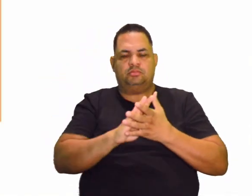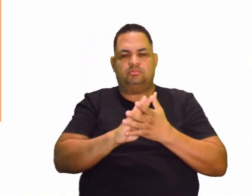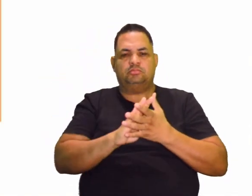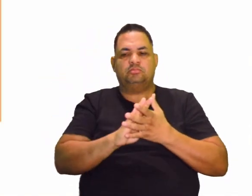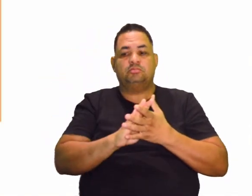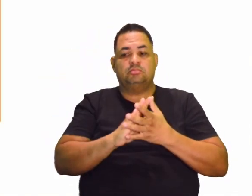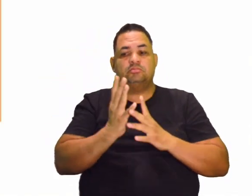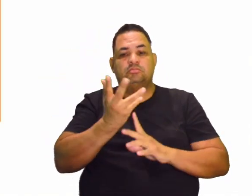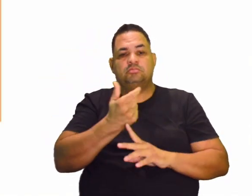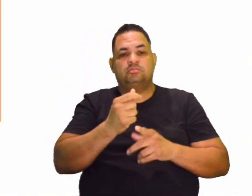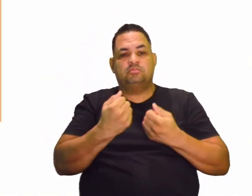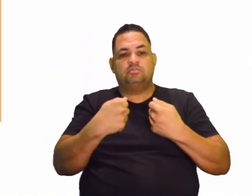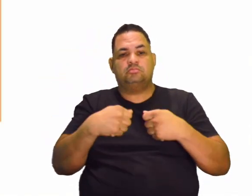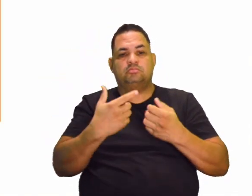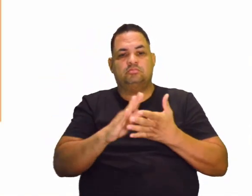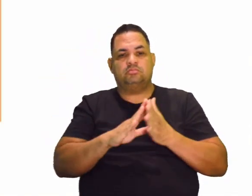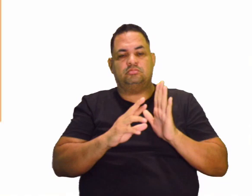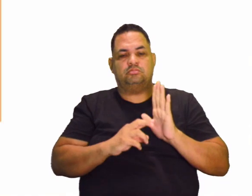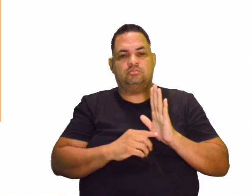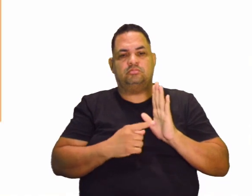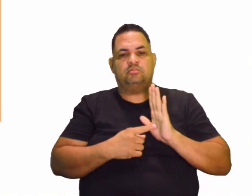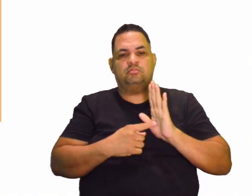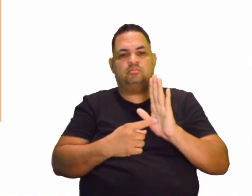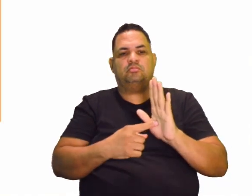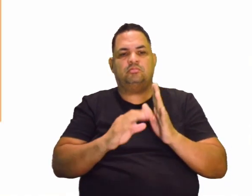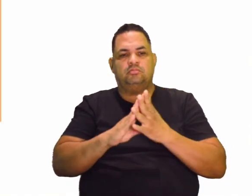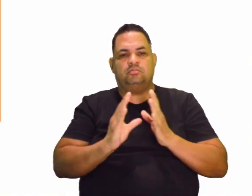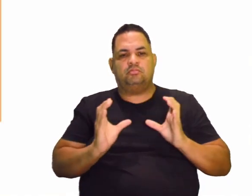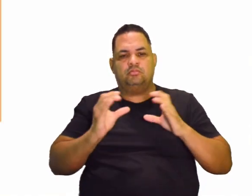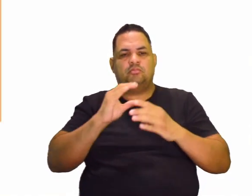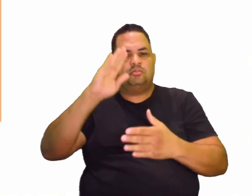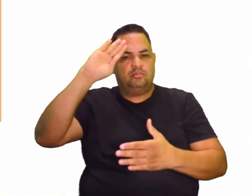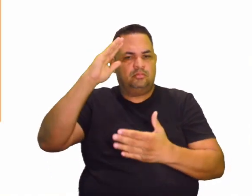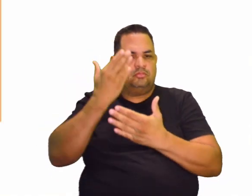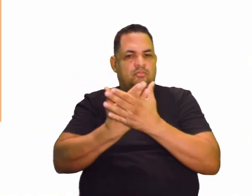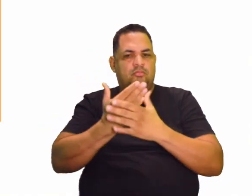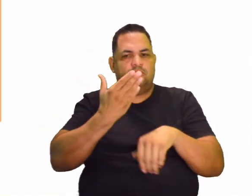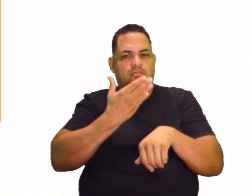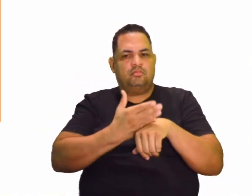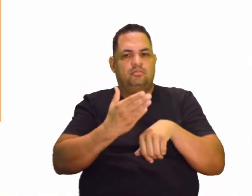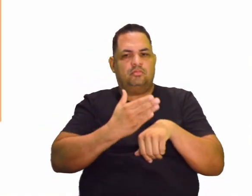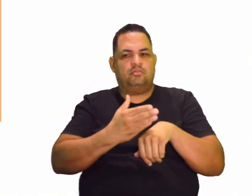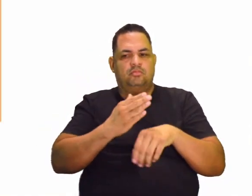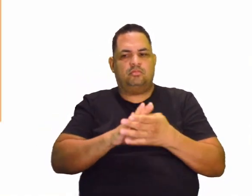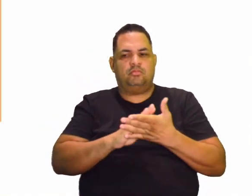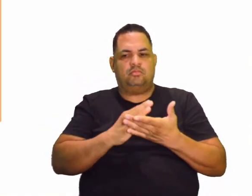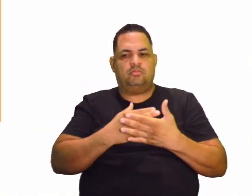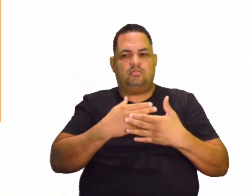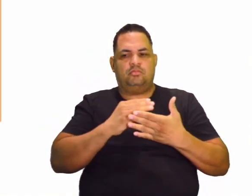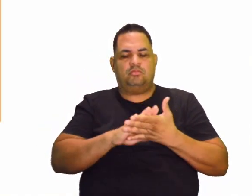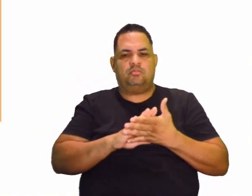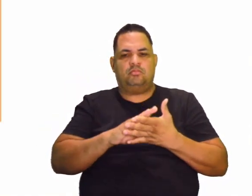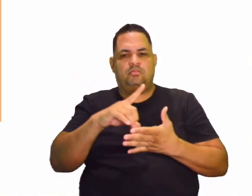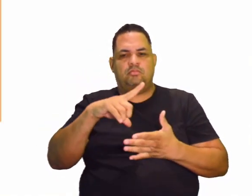romanos, podemos destacar que é um conjunto de crenças e práticas politeístas, porque eles também adoravam vários